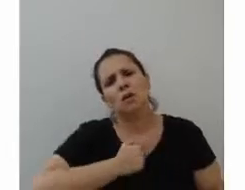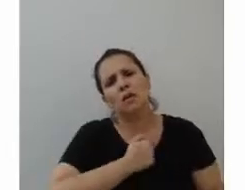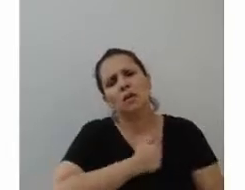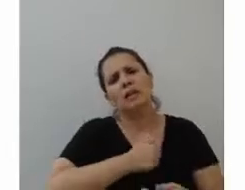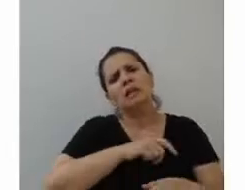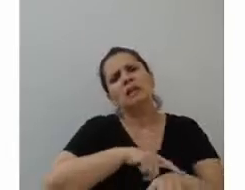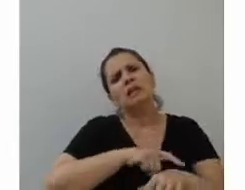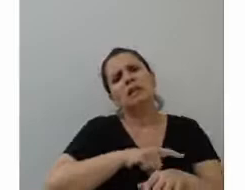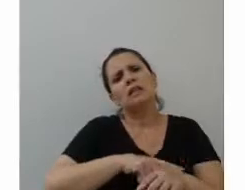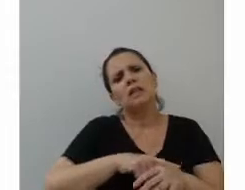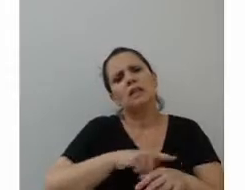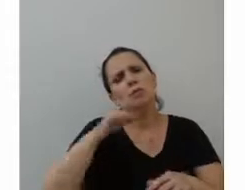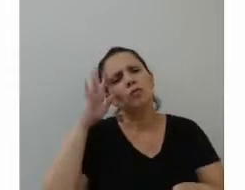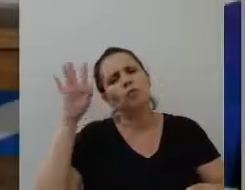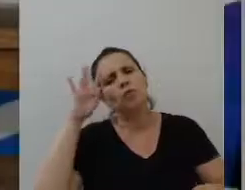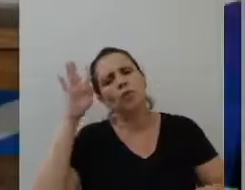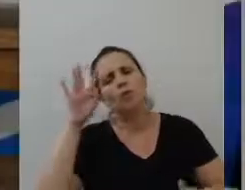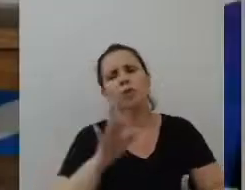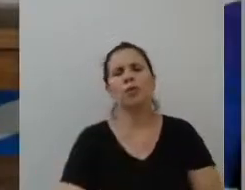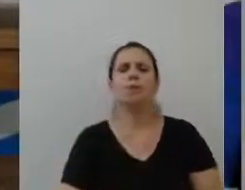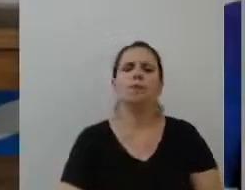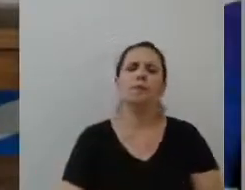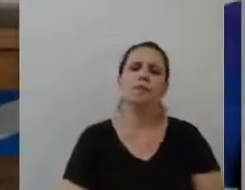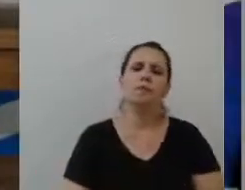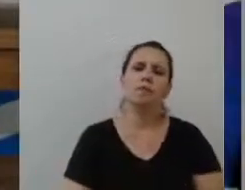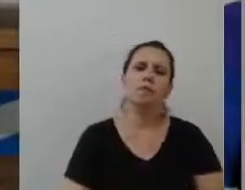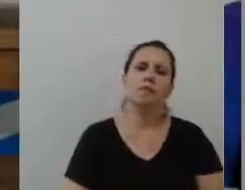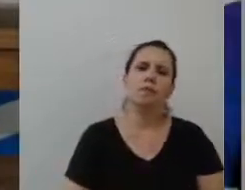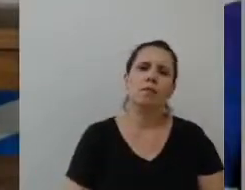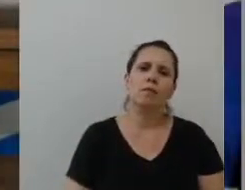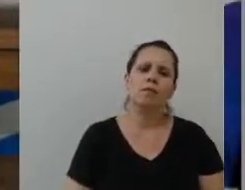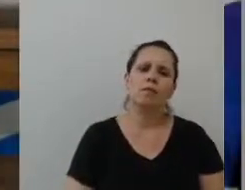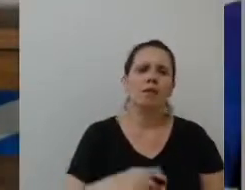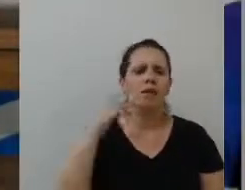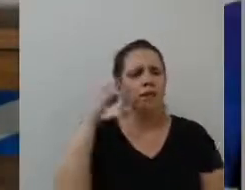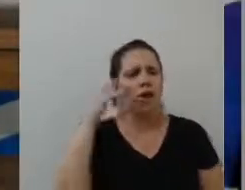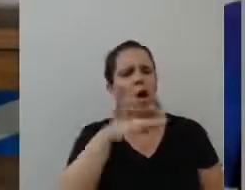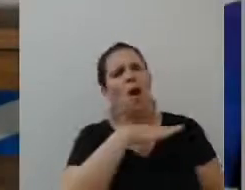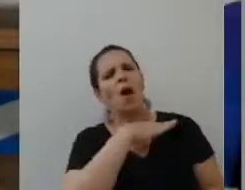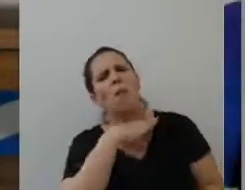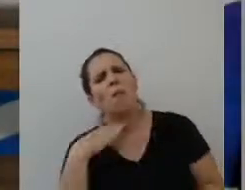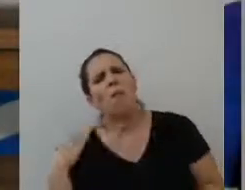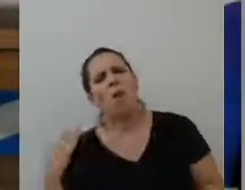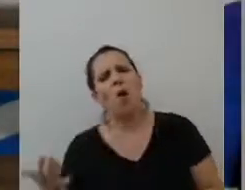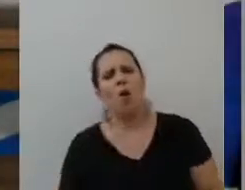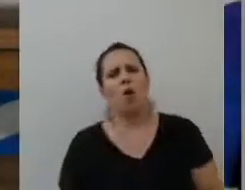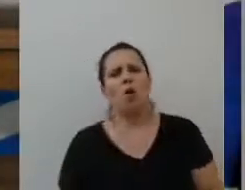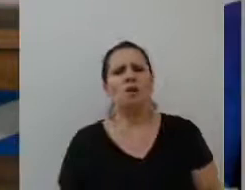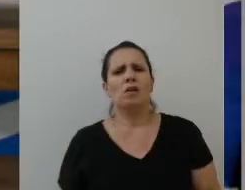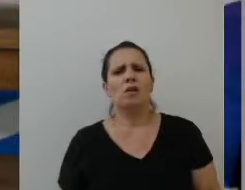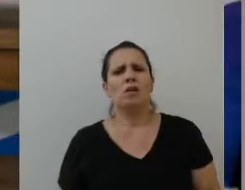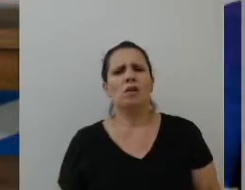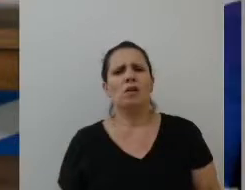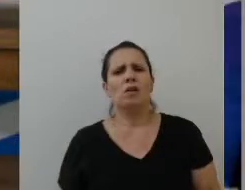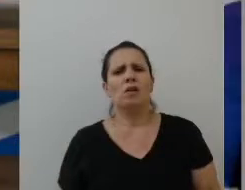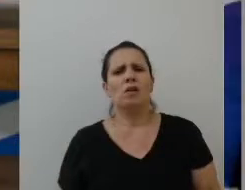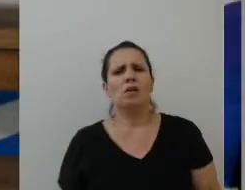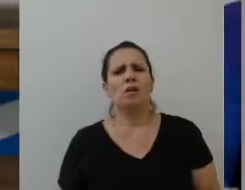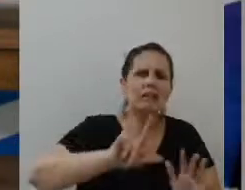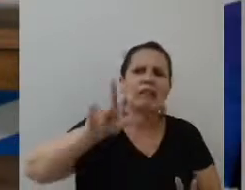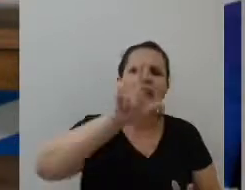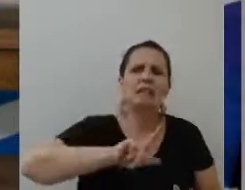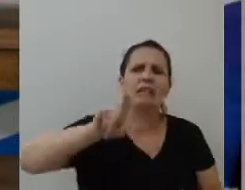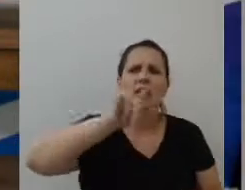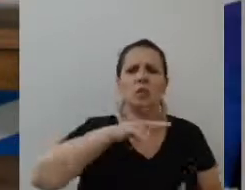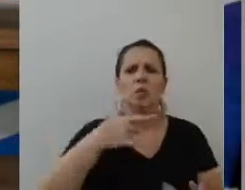amorosa ilusão embelecia. Interessante como a gente vê essa questão da morte, né? Dessa literatura sórdida, né? Do